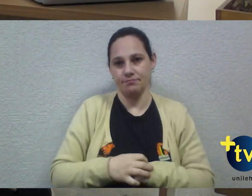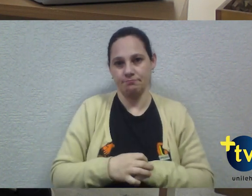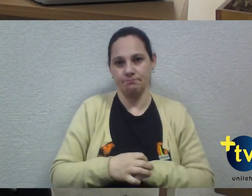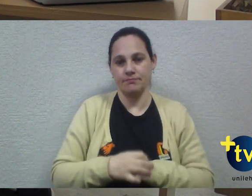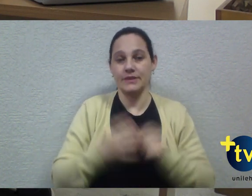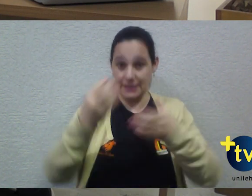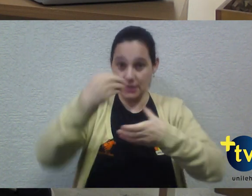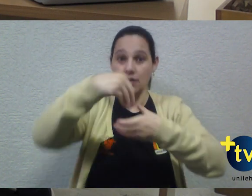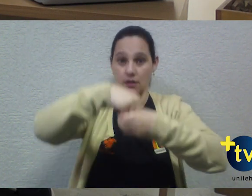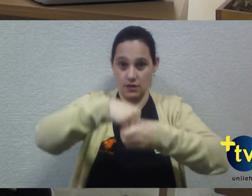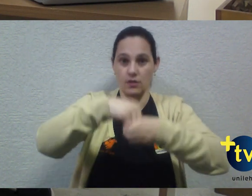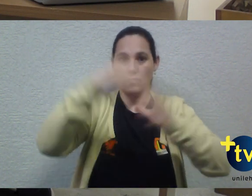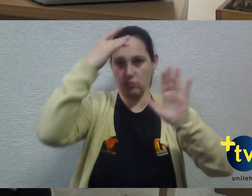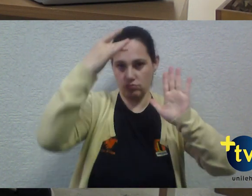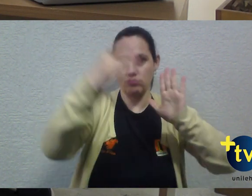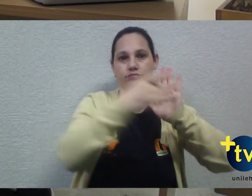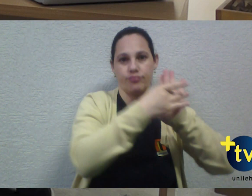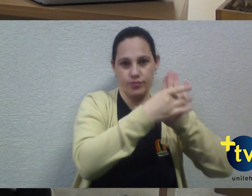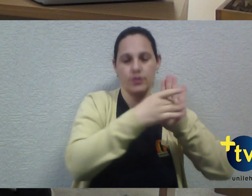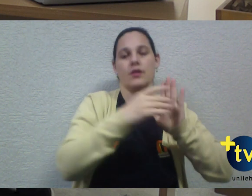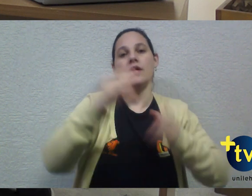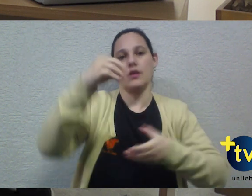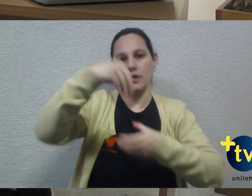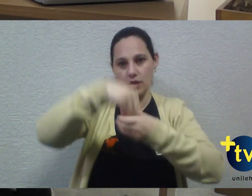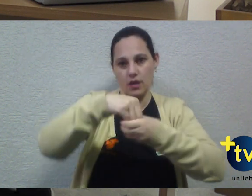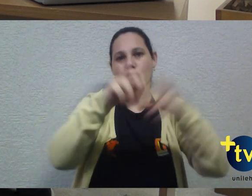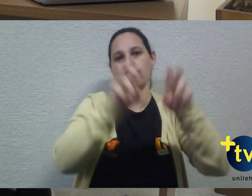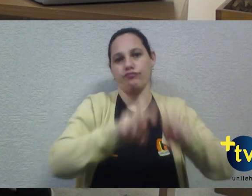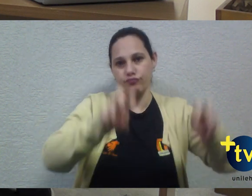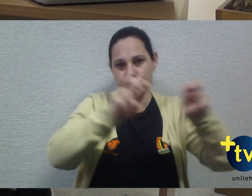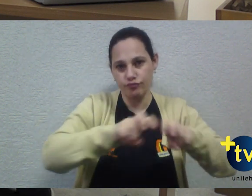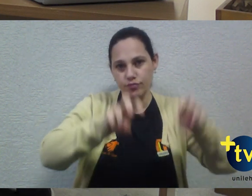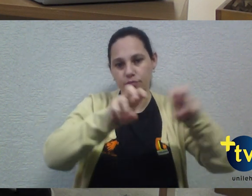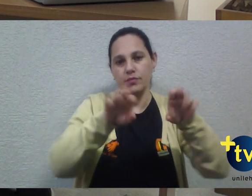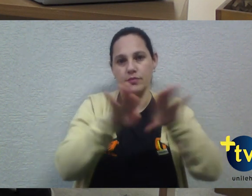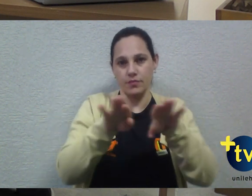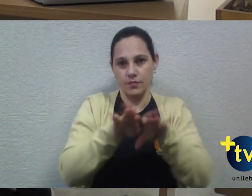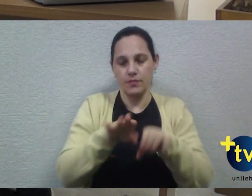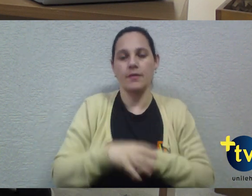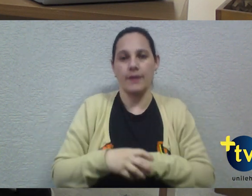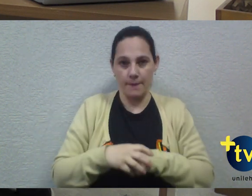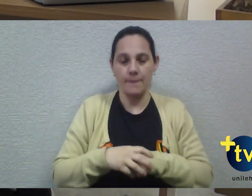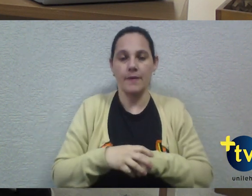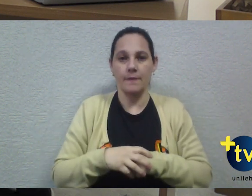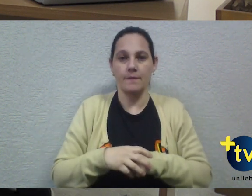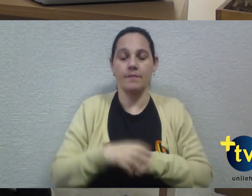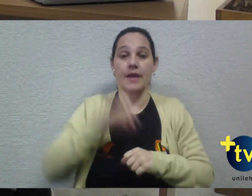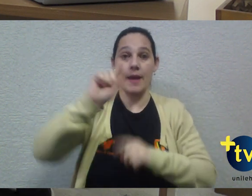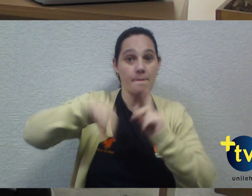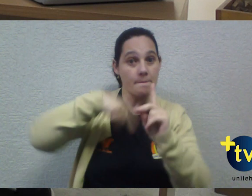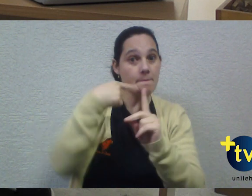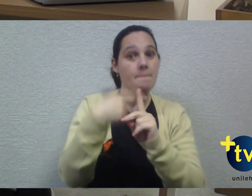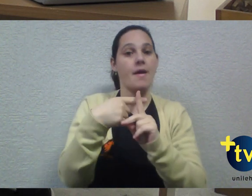sistemas abrangentes neste ramo. E, claro, você procurar a você aprofundar, além dessa questão do